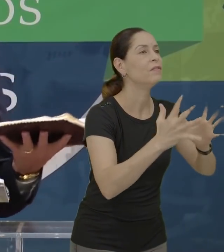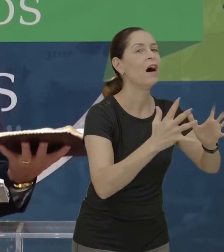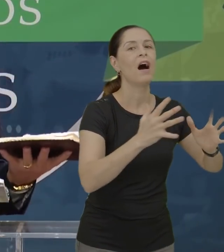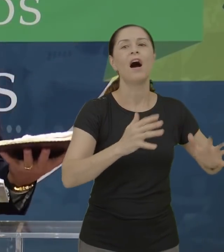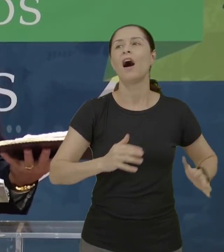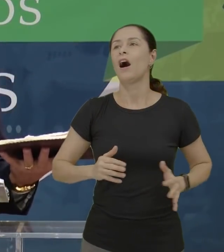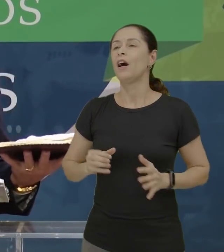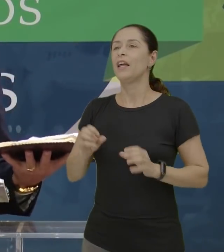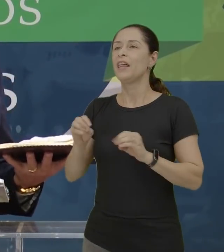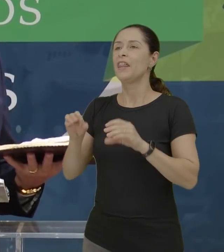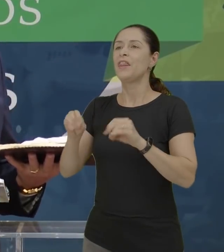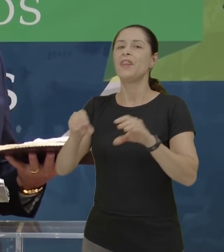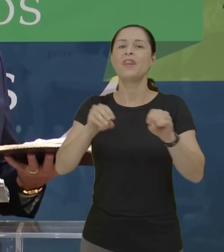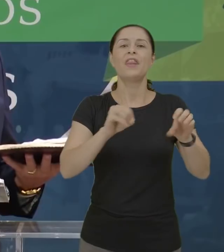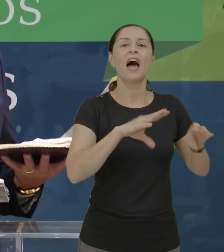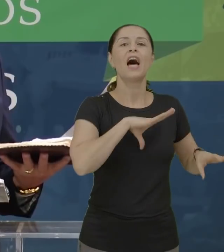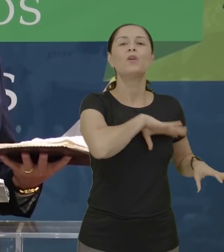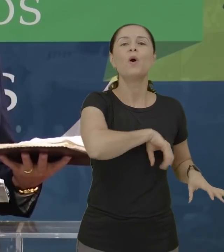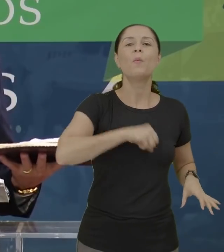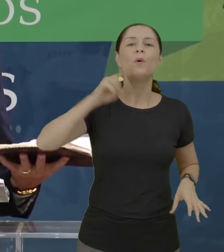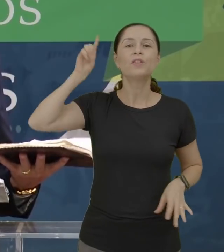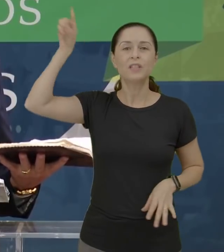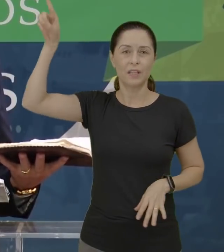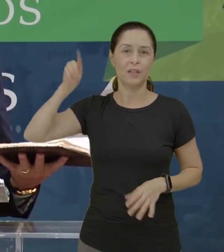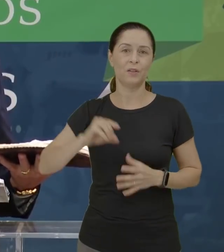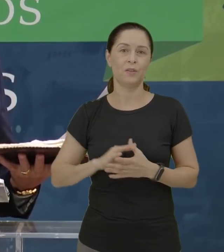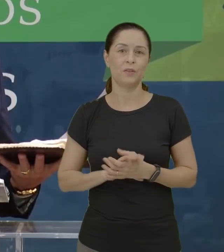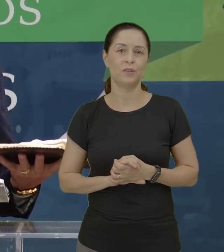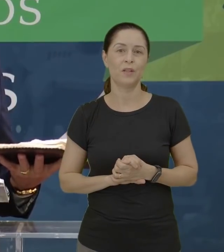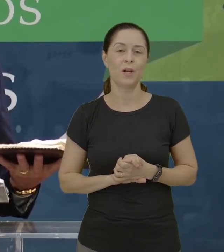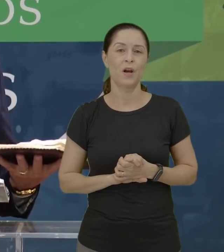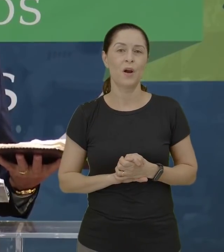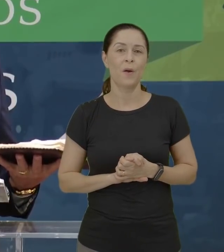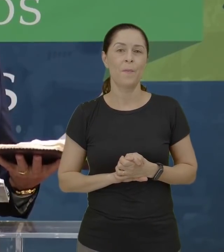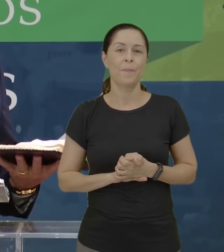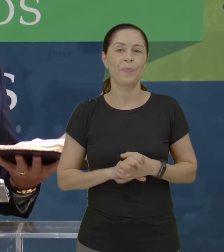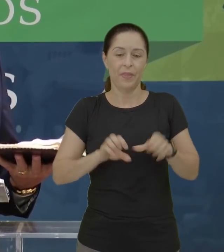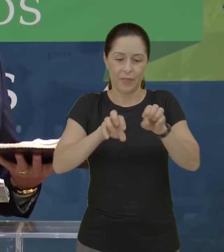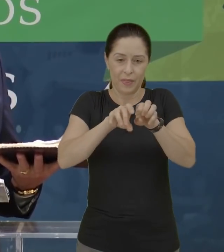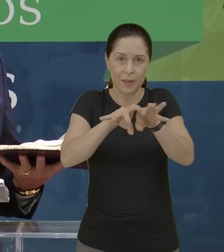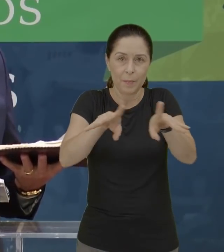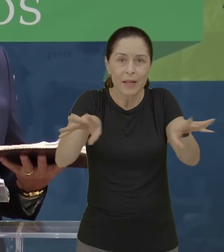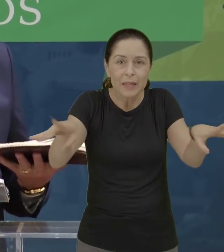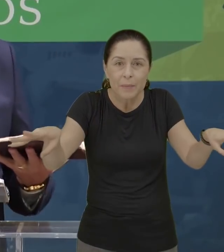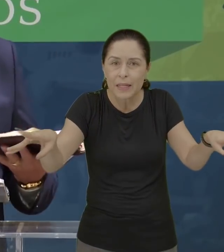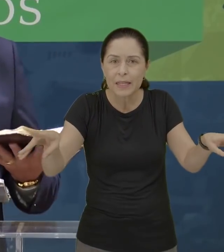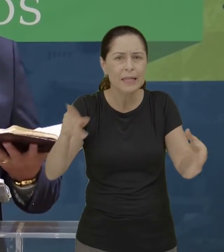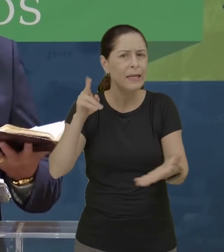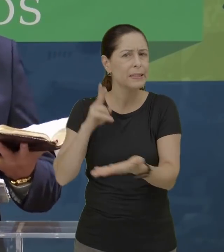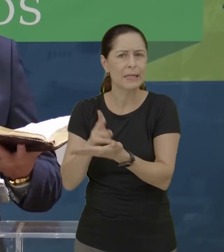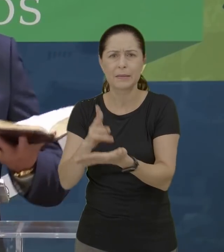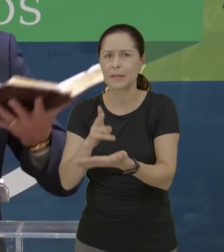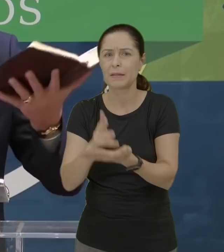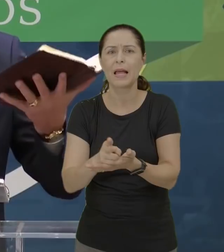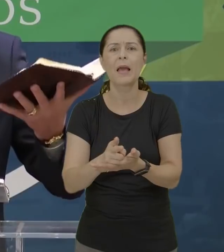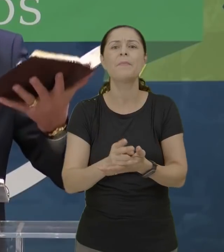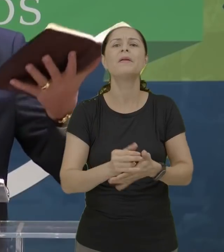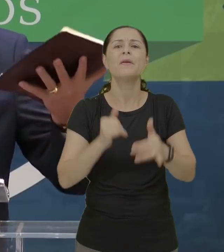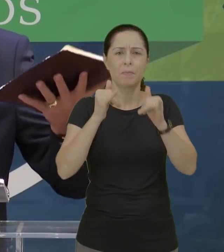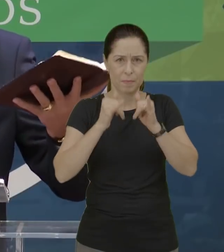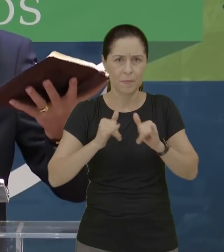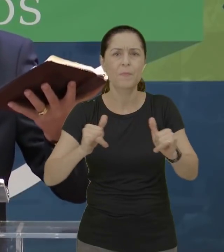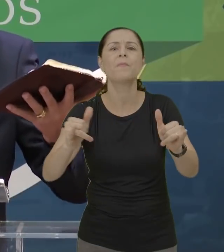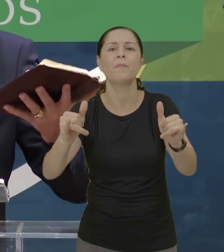lá na ponta as pessoas estão passando necessidade, poderiam não entender o meu discurso. Quando a igreja se